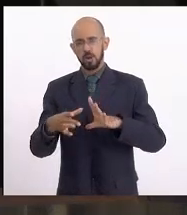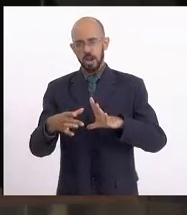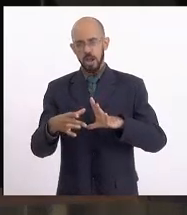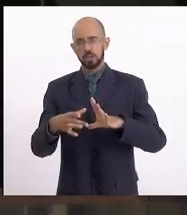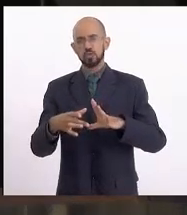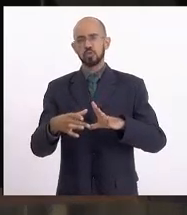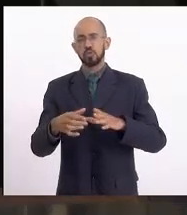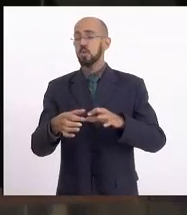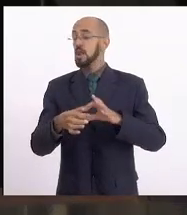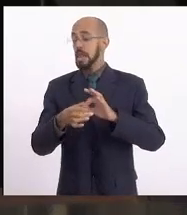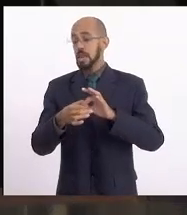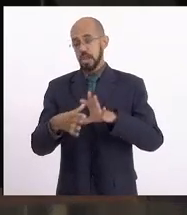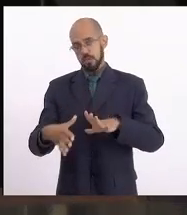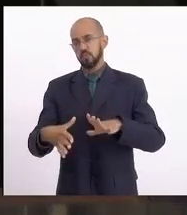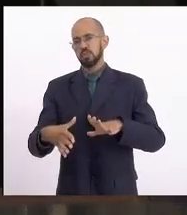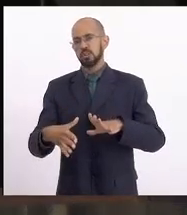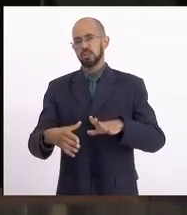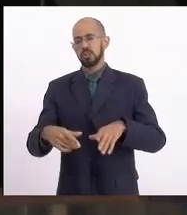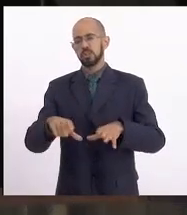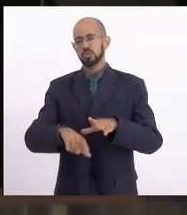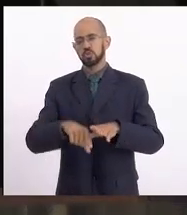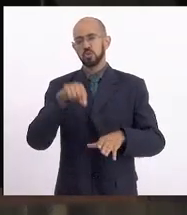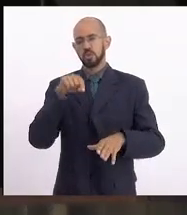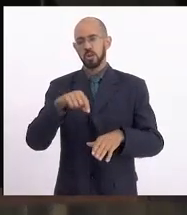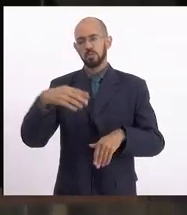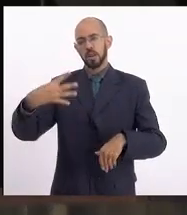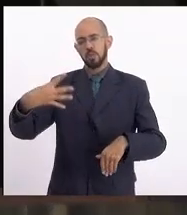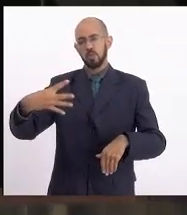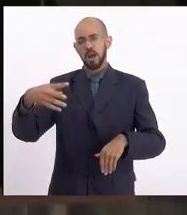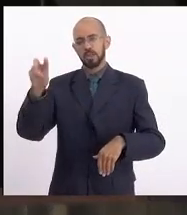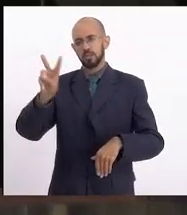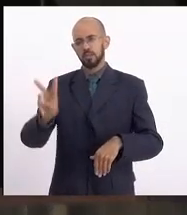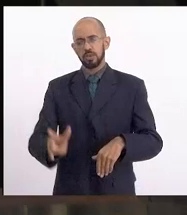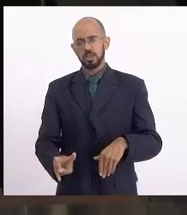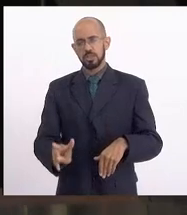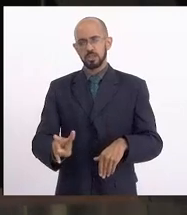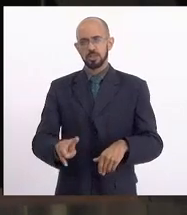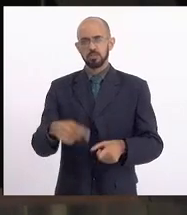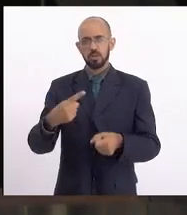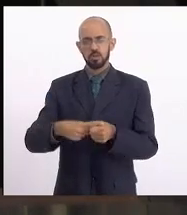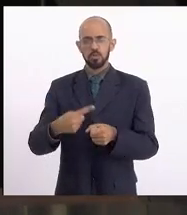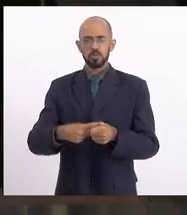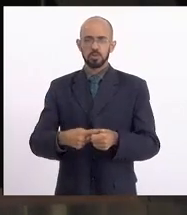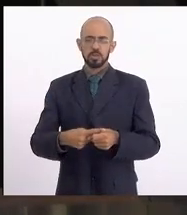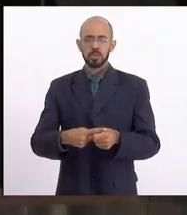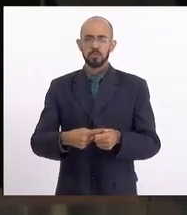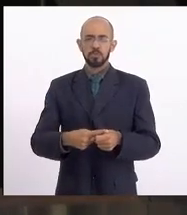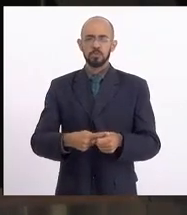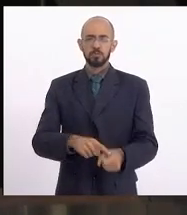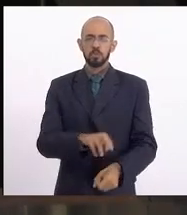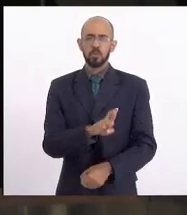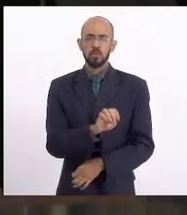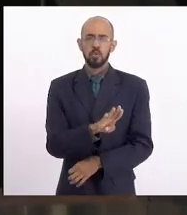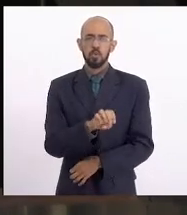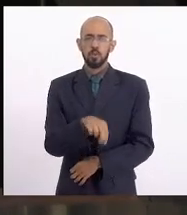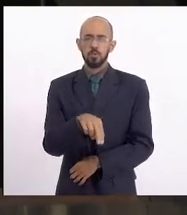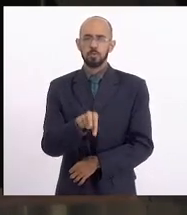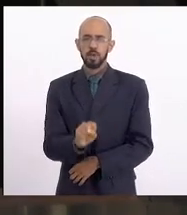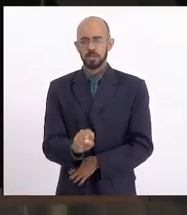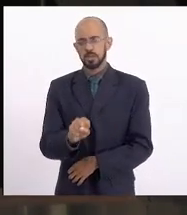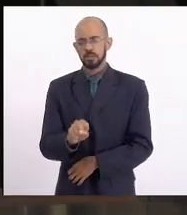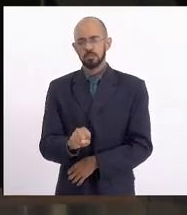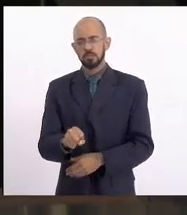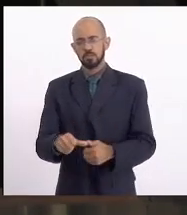autônoma escolheu pela quarta vez daquele município Rubens Bontempo para conduzir a